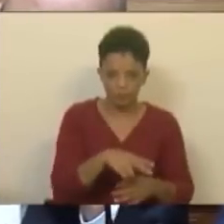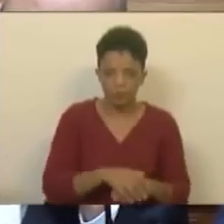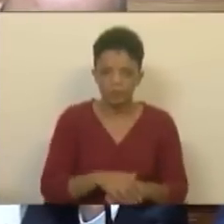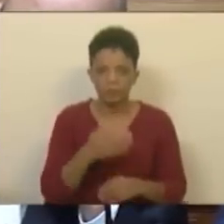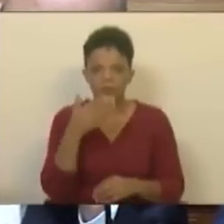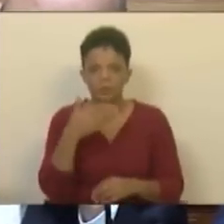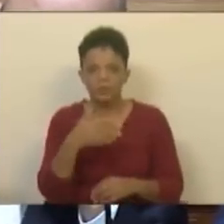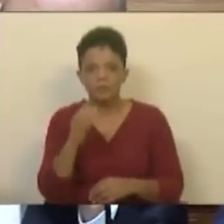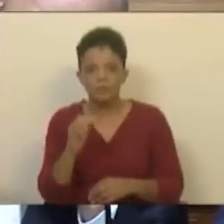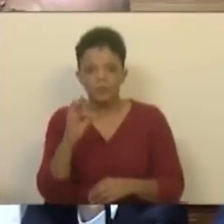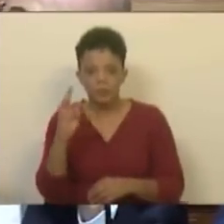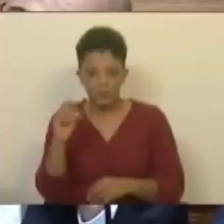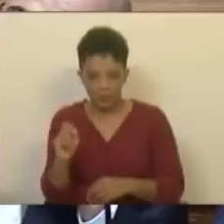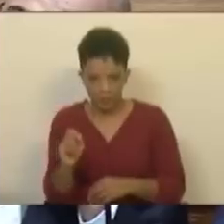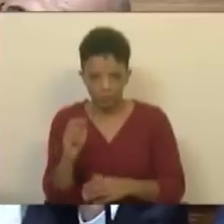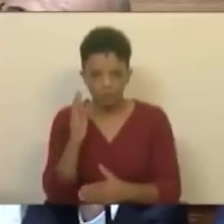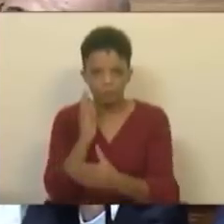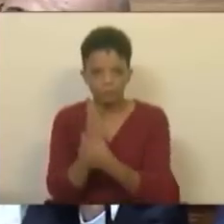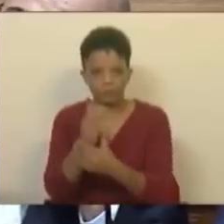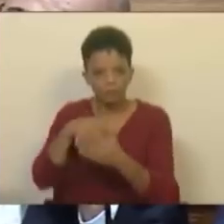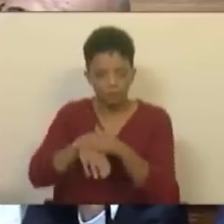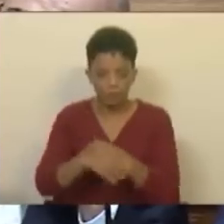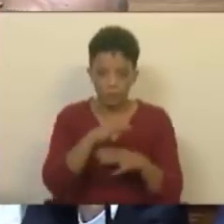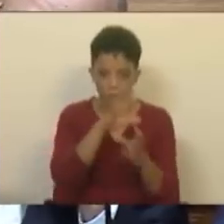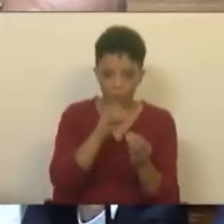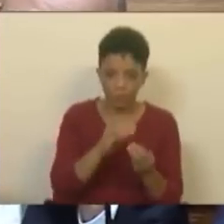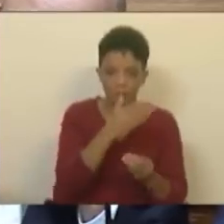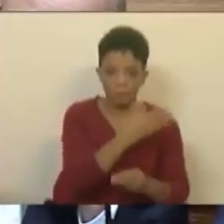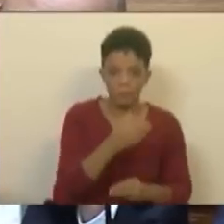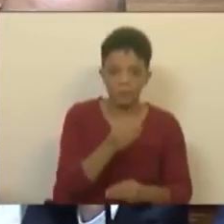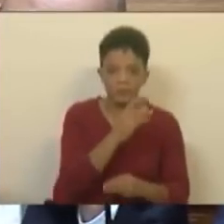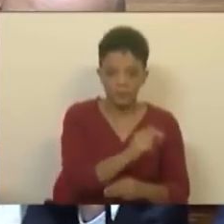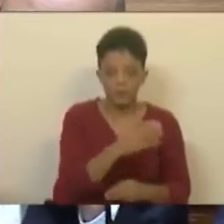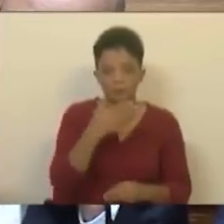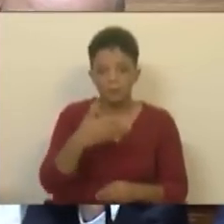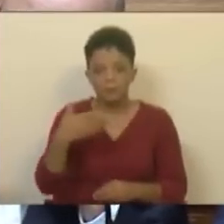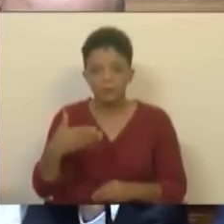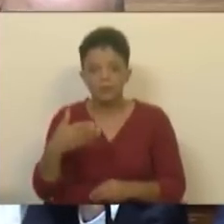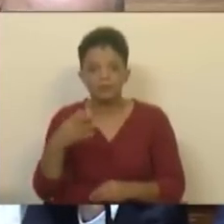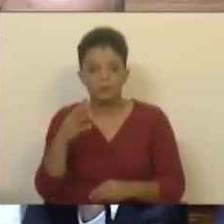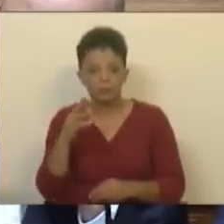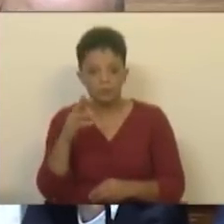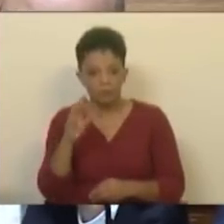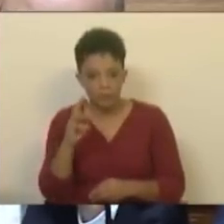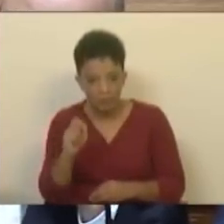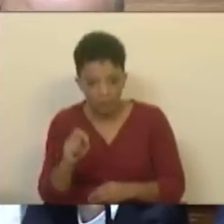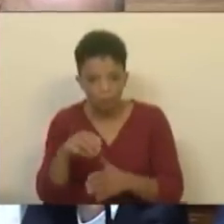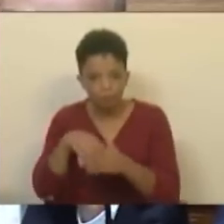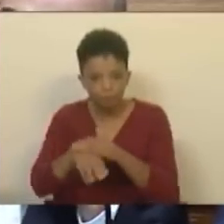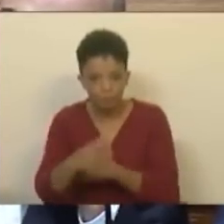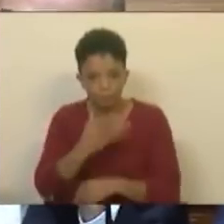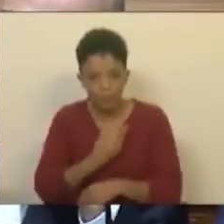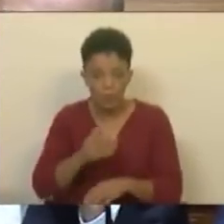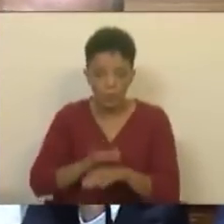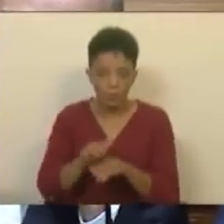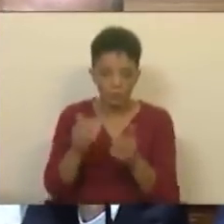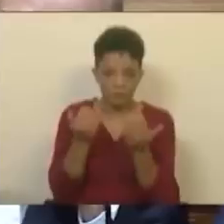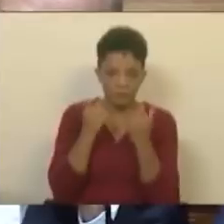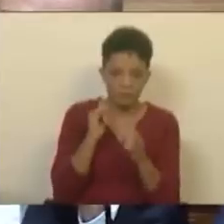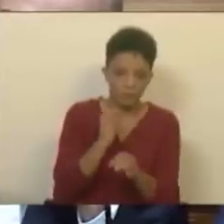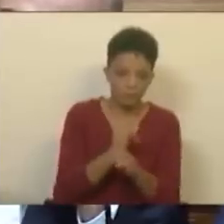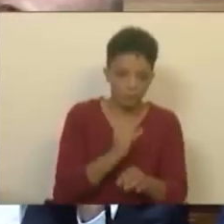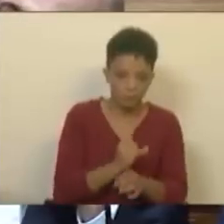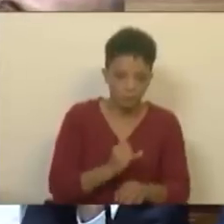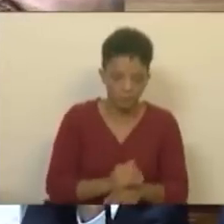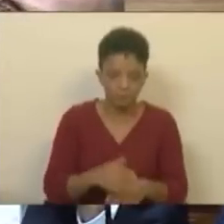1043 foram arquivados os 1103043 foram arquivados eu não sei se é por isso estudados ou por outros que